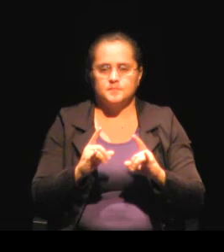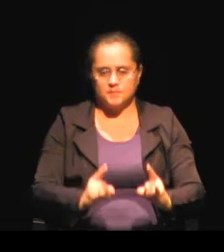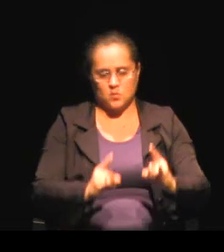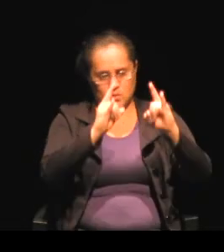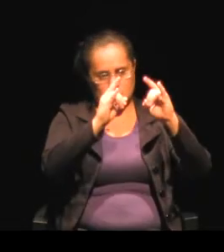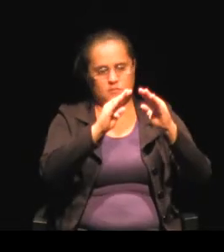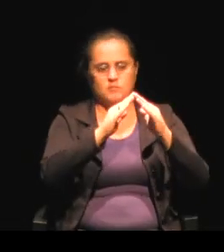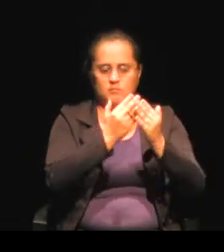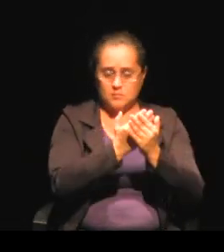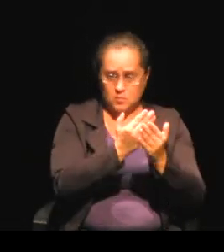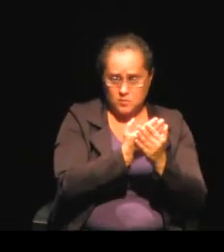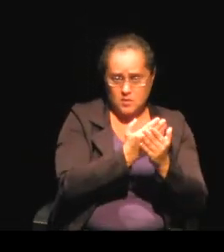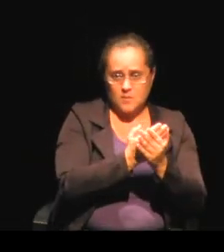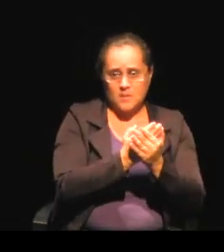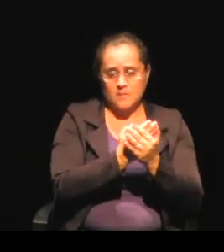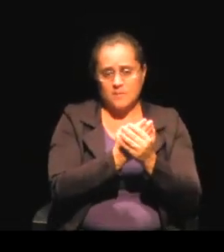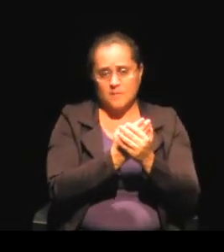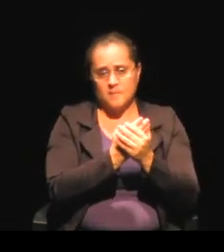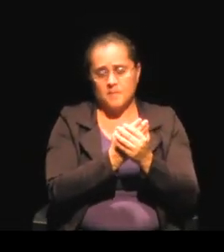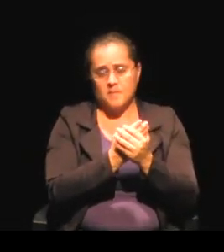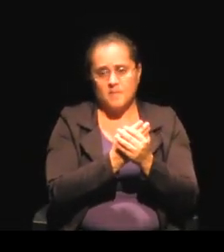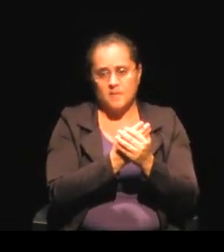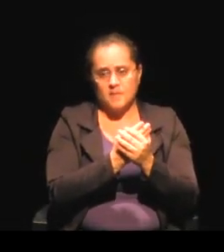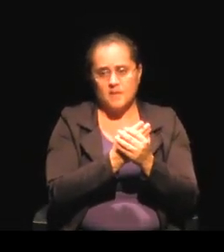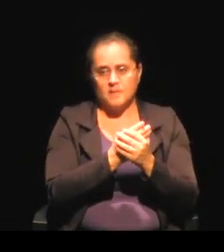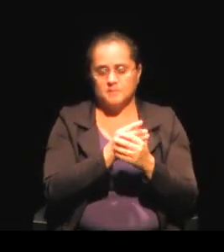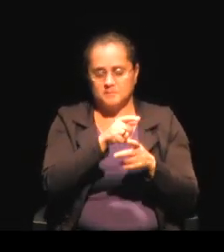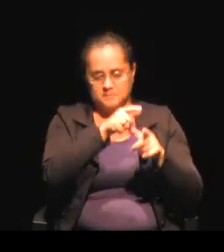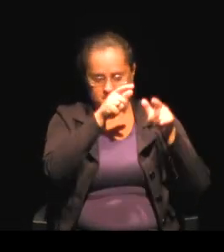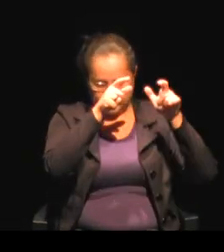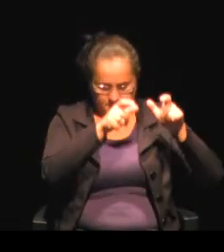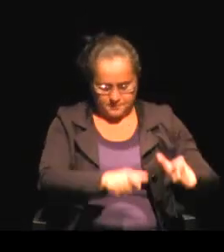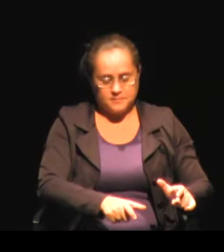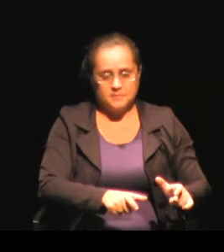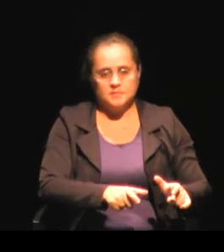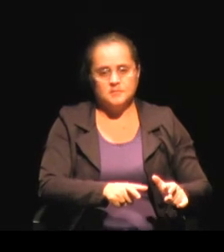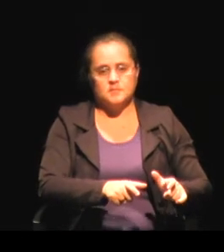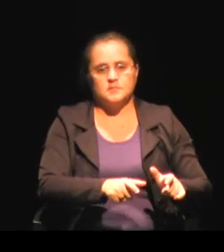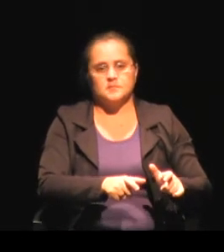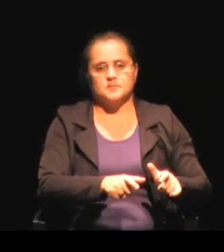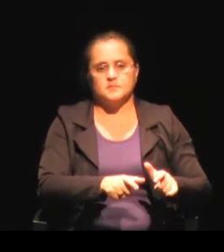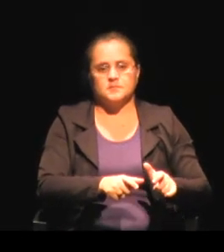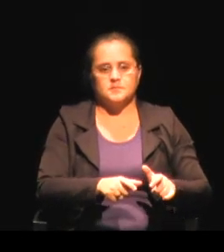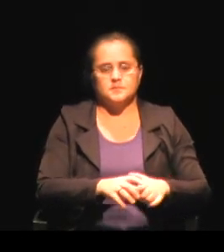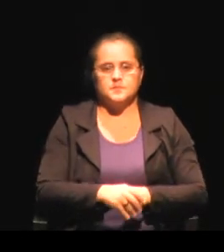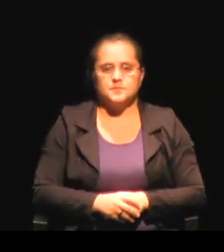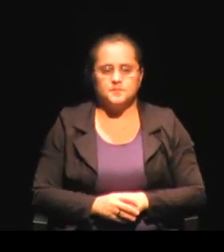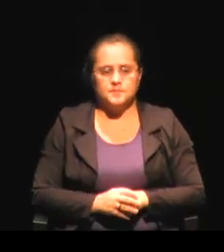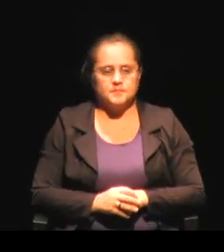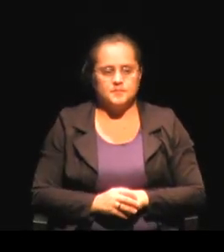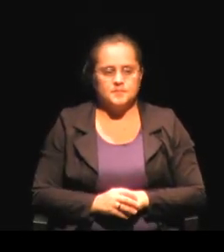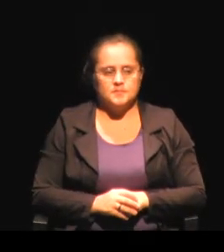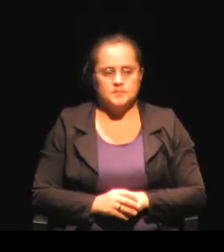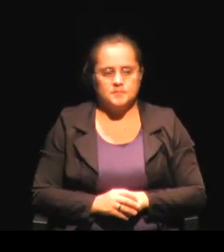penetração nesse sentido para reconectar a Avenida São João lá, que já estava conectada através desse vazio aqui, que fica lá no fundo, né? Isso está lá,